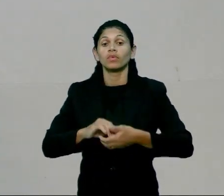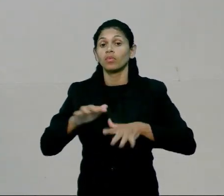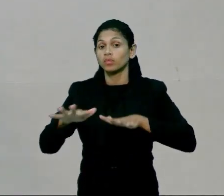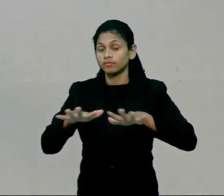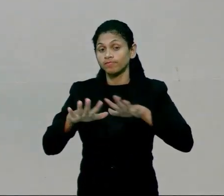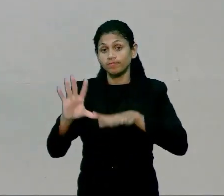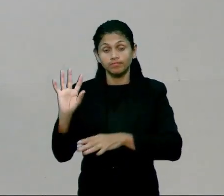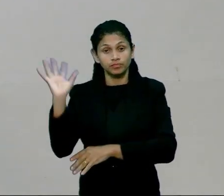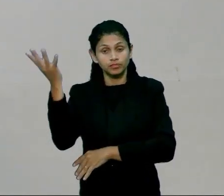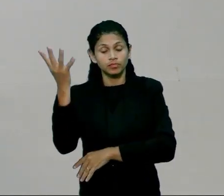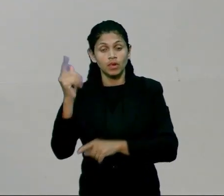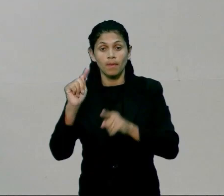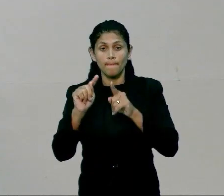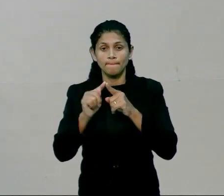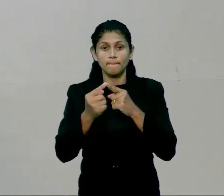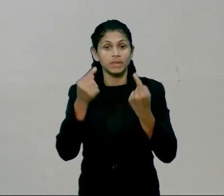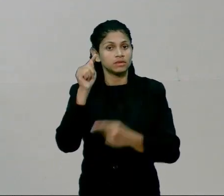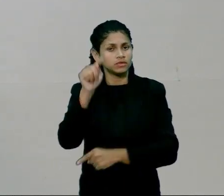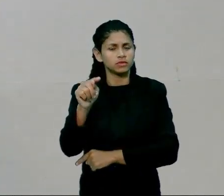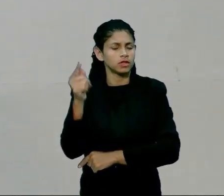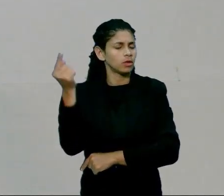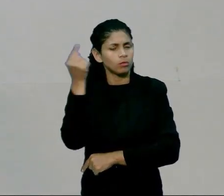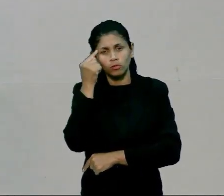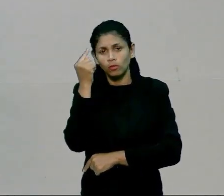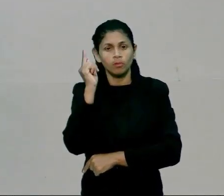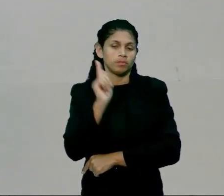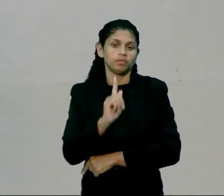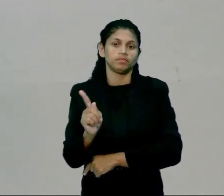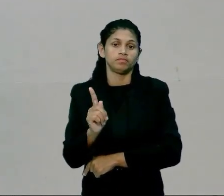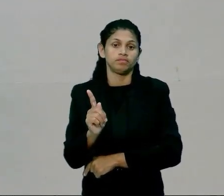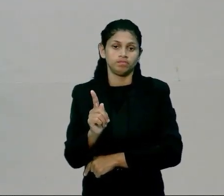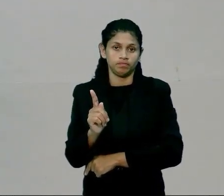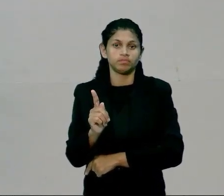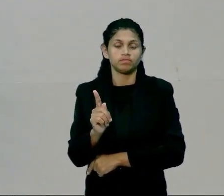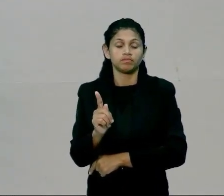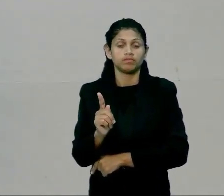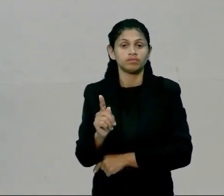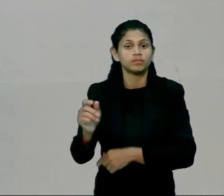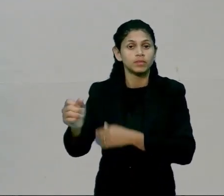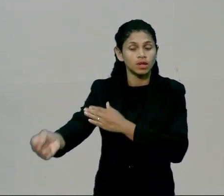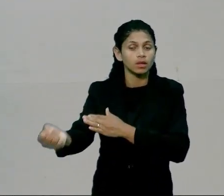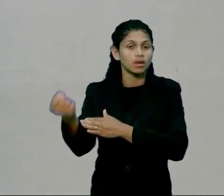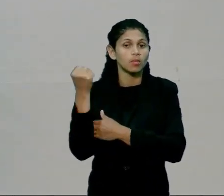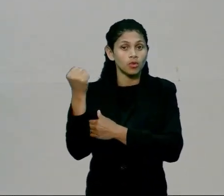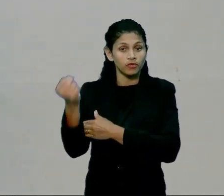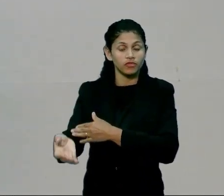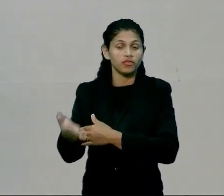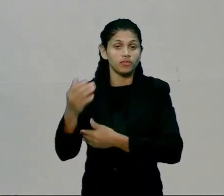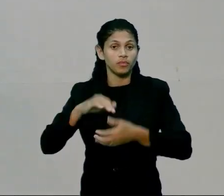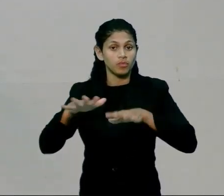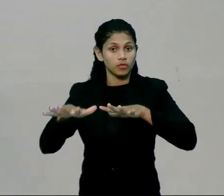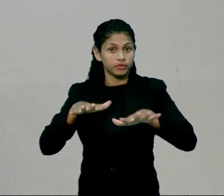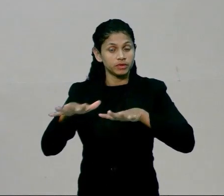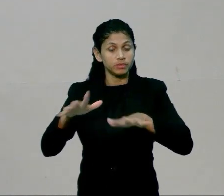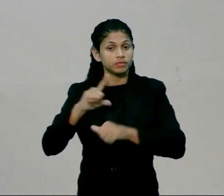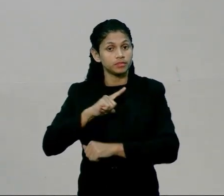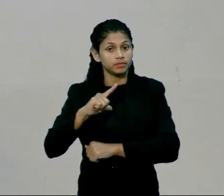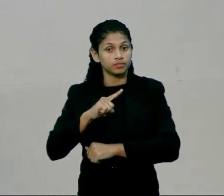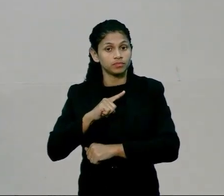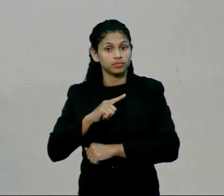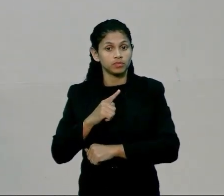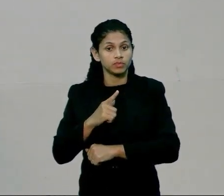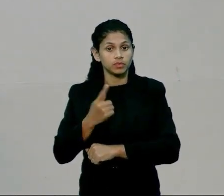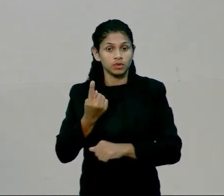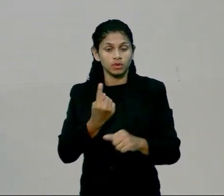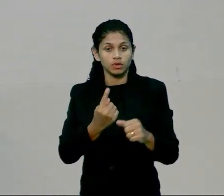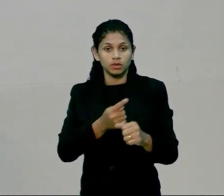sem você pensar. Aqui eu penso, força. Aqui eu penso, movimenta, desce, movimenta, sobe. Agora o meu intestino está aqui,